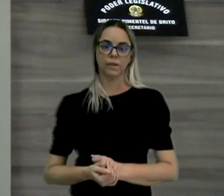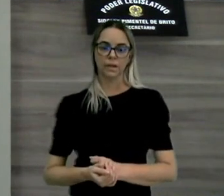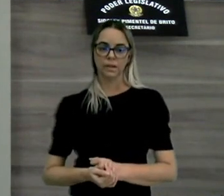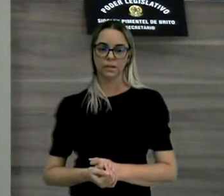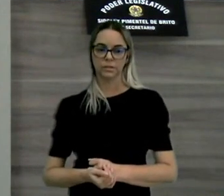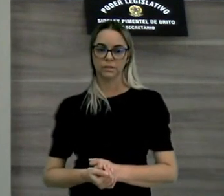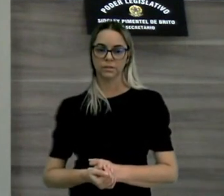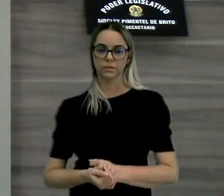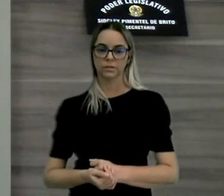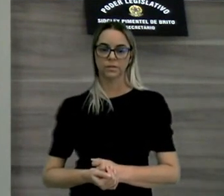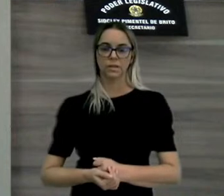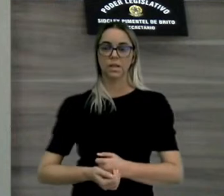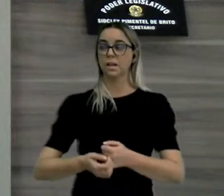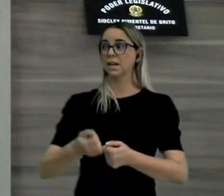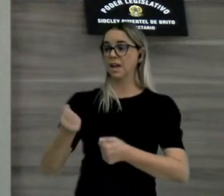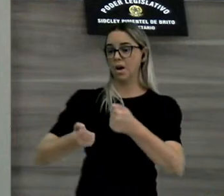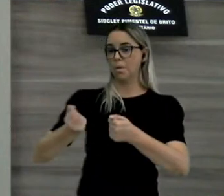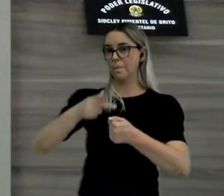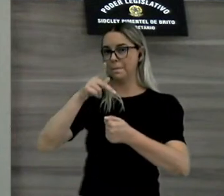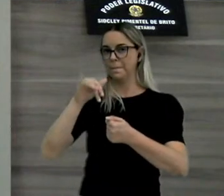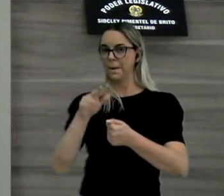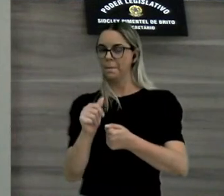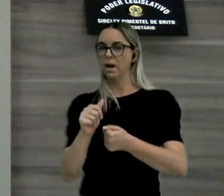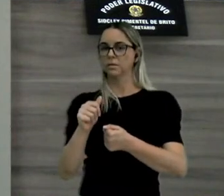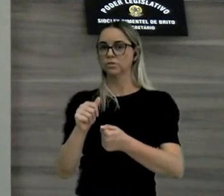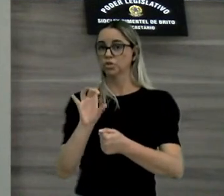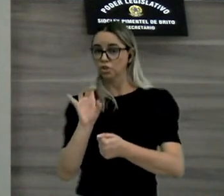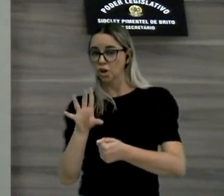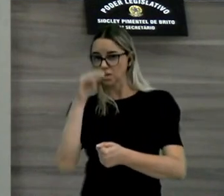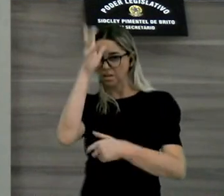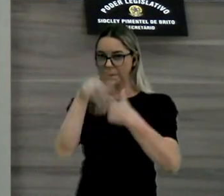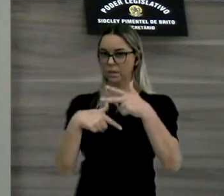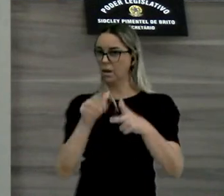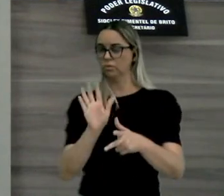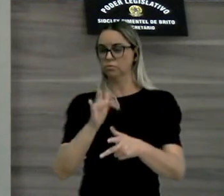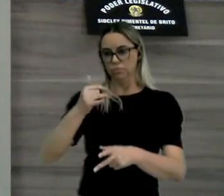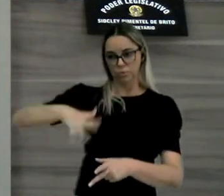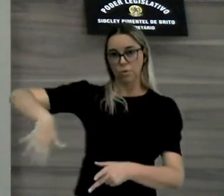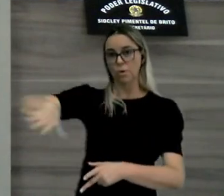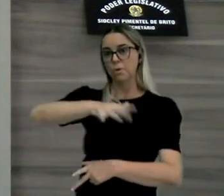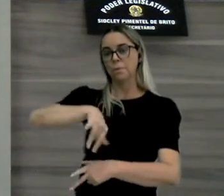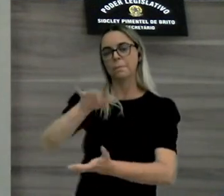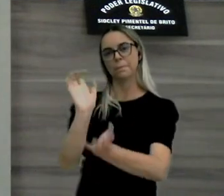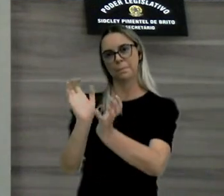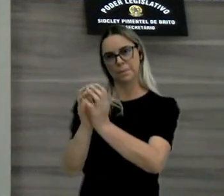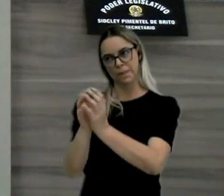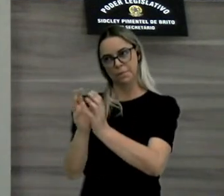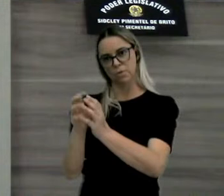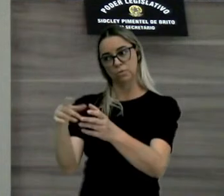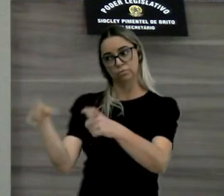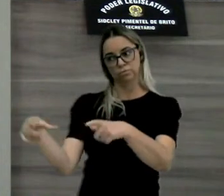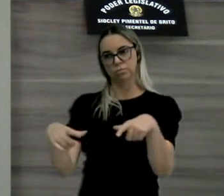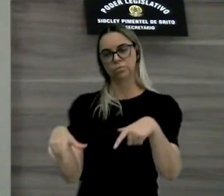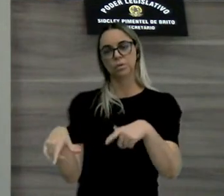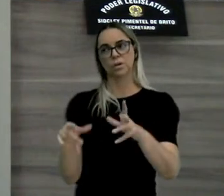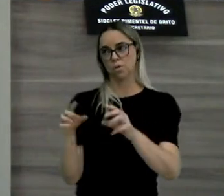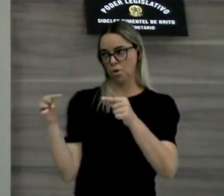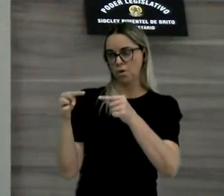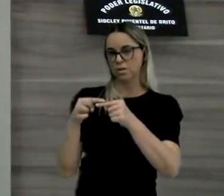Bento carro P que ele pede não só paraa para todo estado de Pernambuco assim concorda vereadores modificação do requerimento